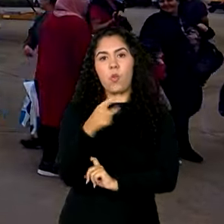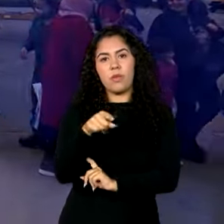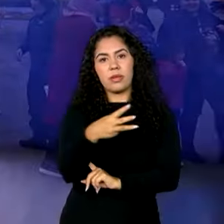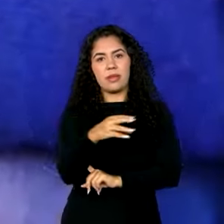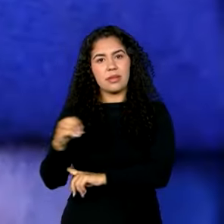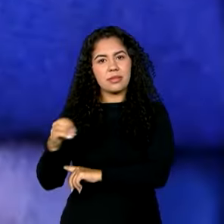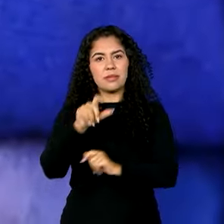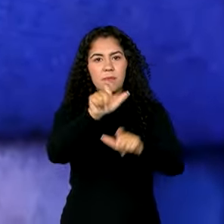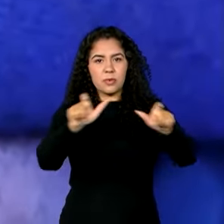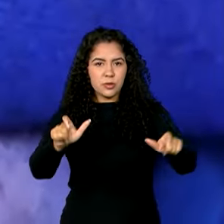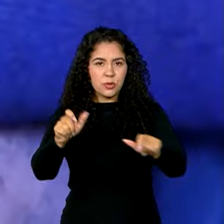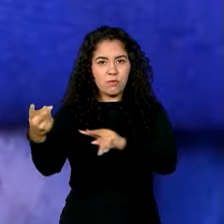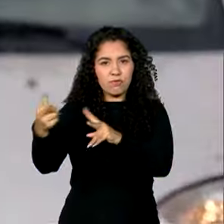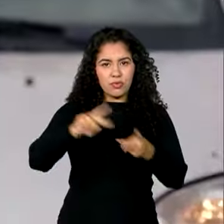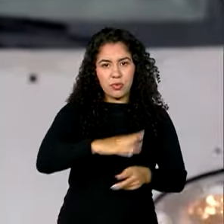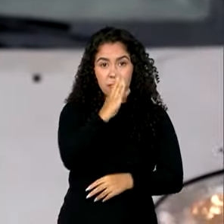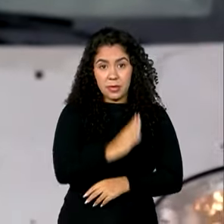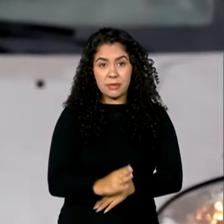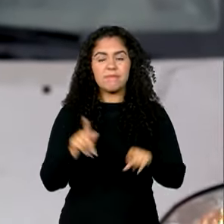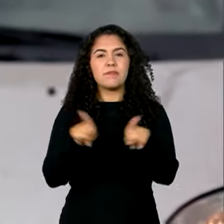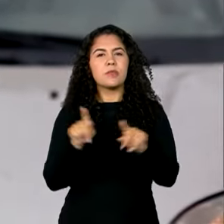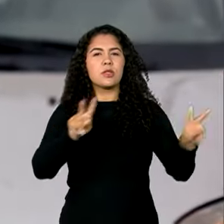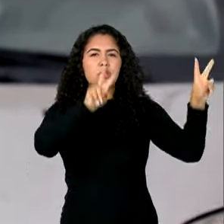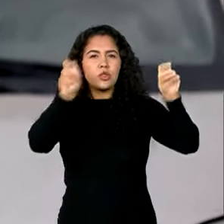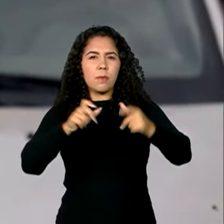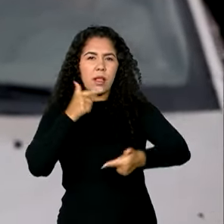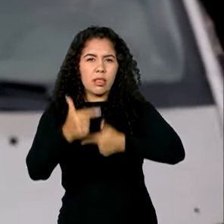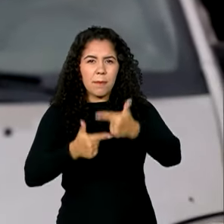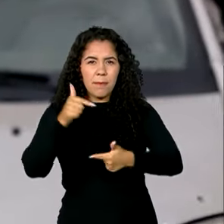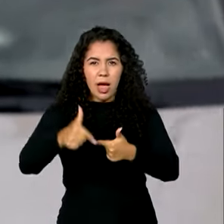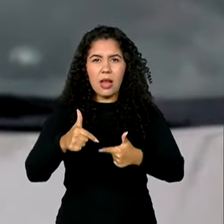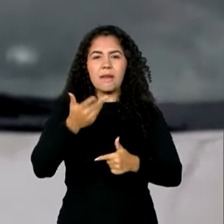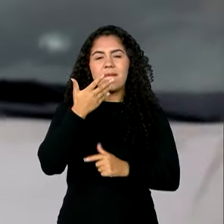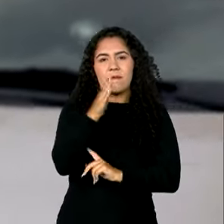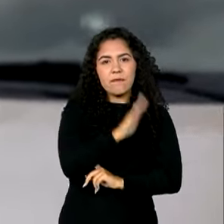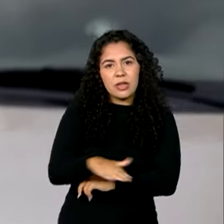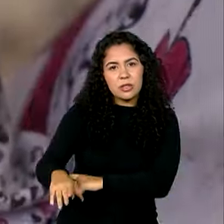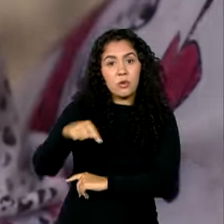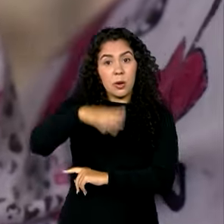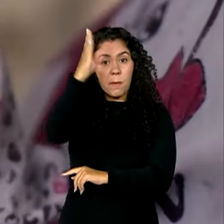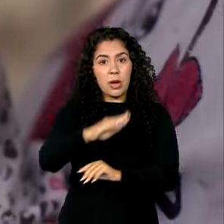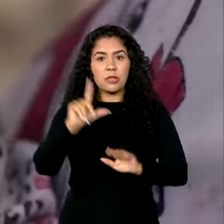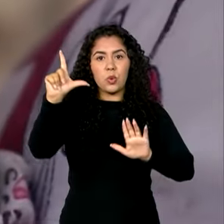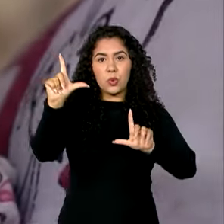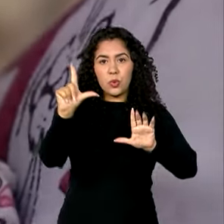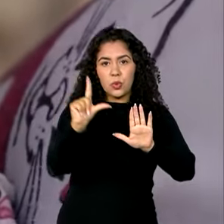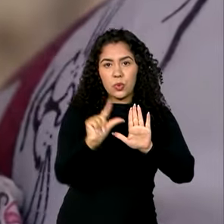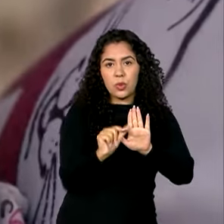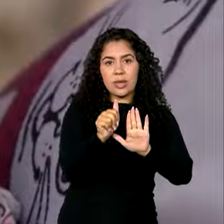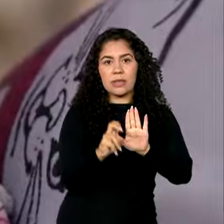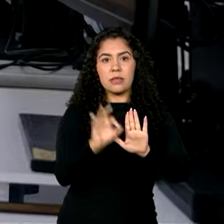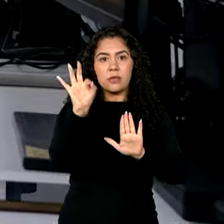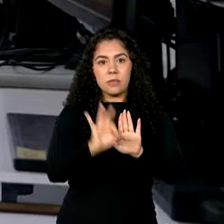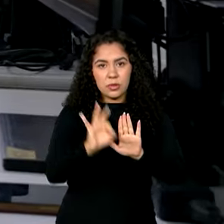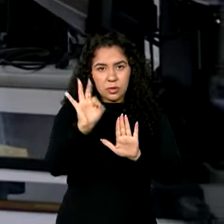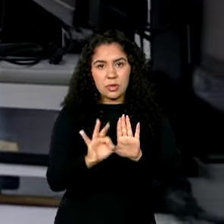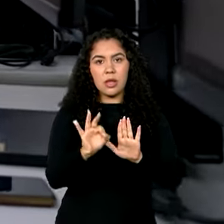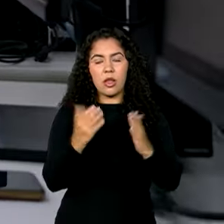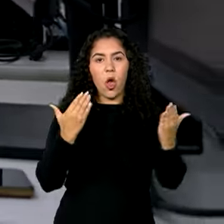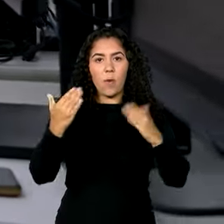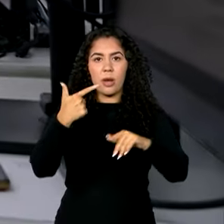pessoas. Trabalho infantil no Brasil tem queda de quase 15% em um ano e chega ao menor nível